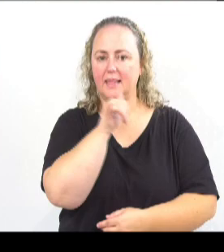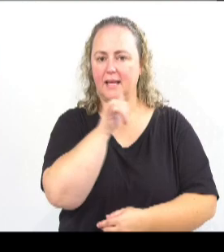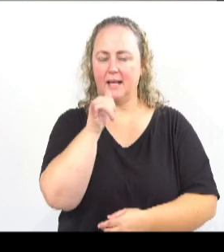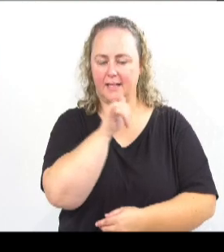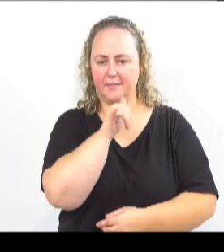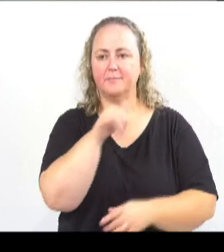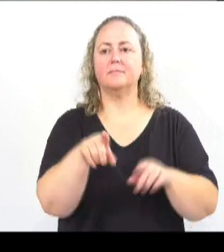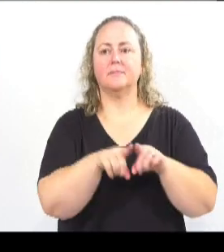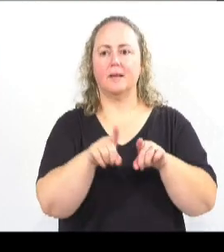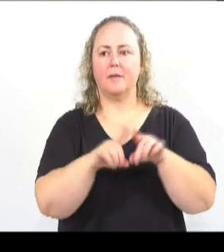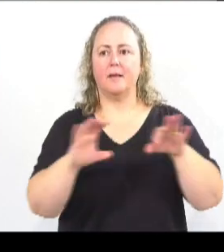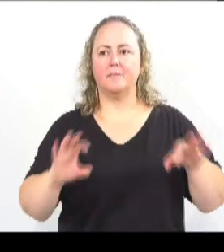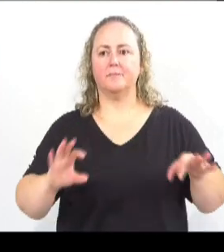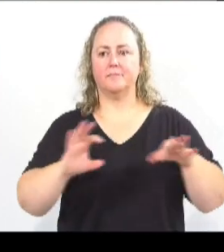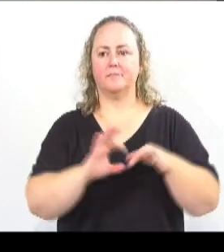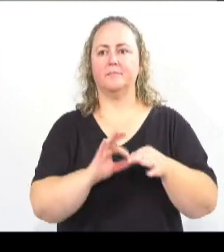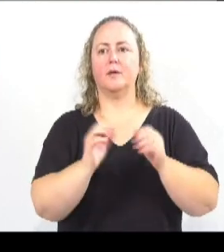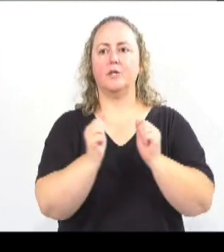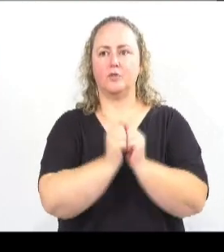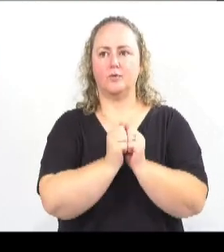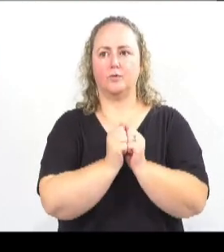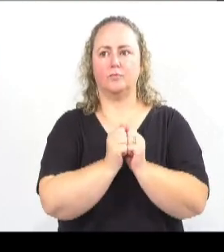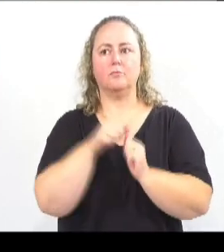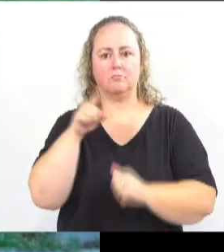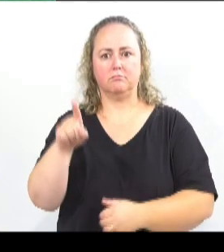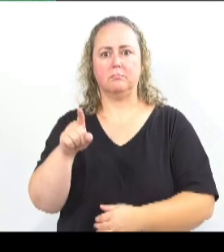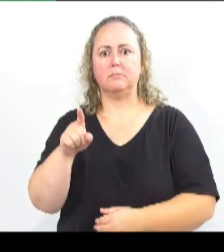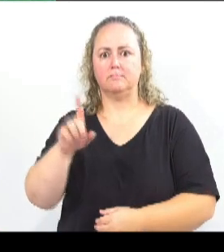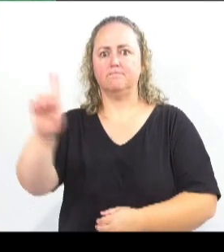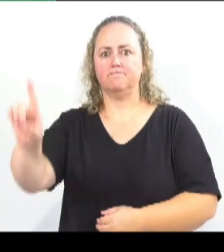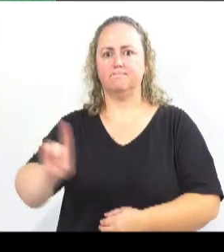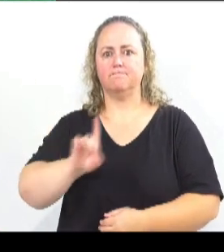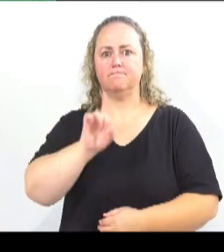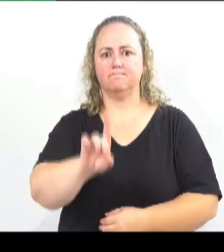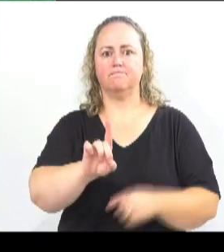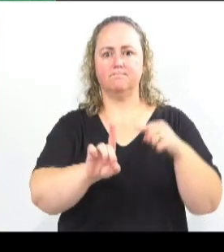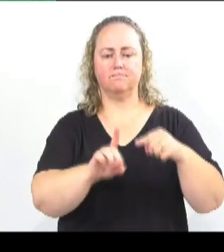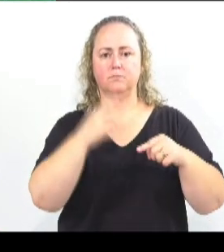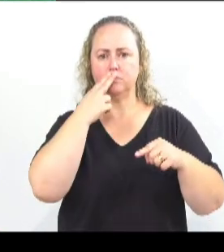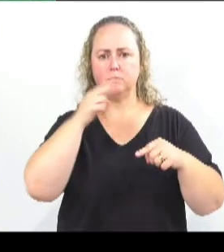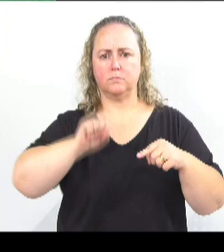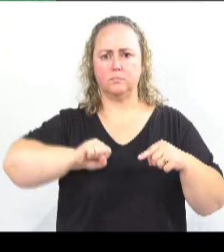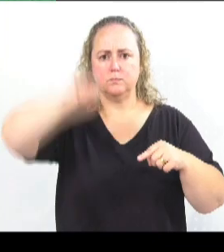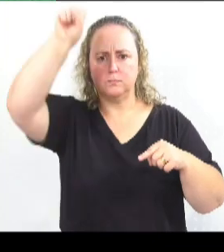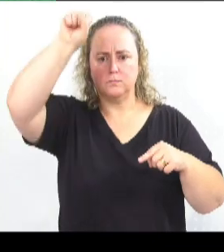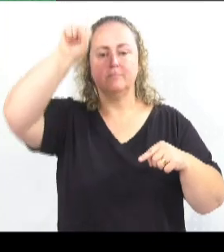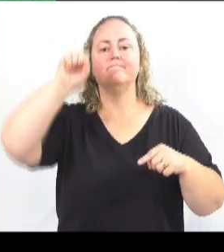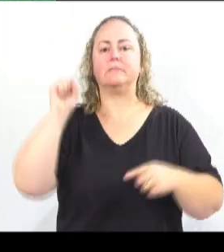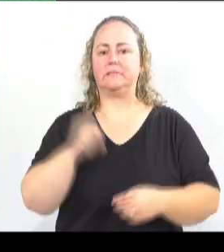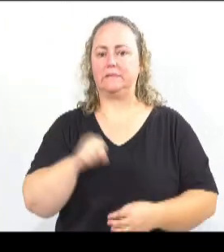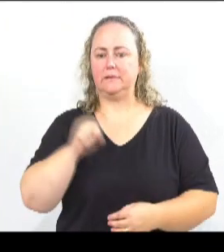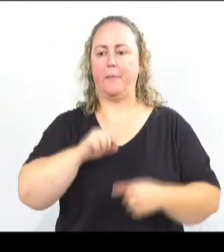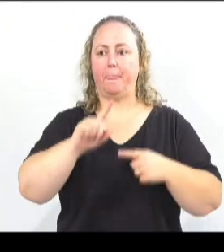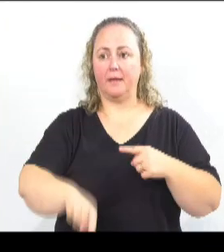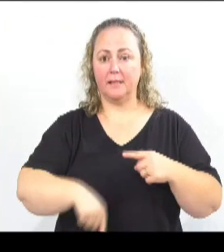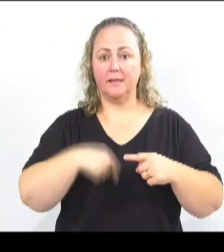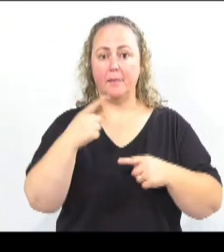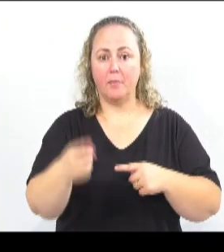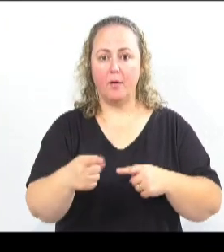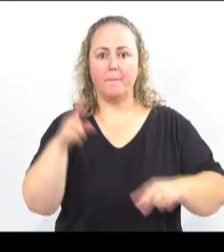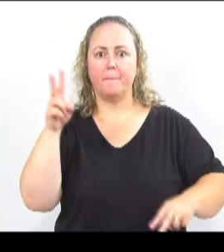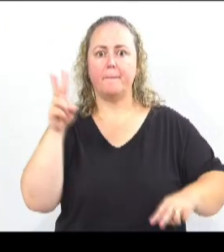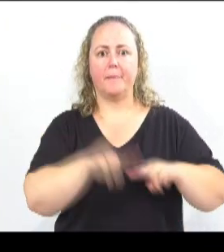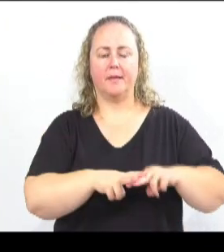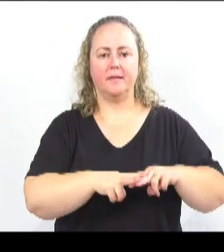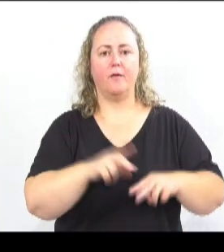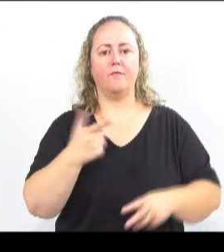Tá? Ele recebeu um oficial nazista em Blumenau. E depois rendeu mais de 20 mil nazistas na Itália.